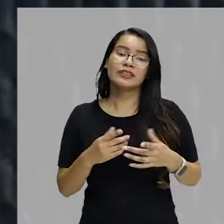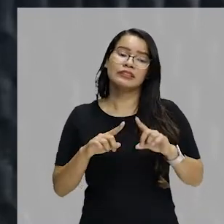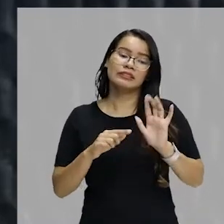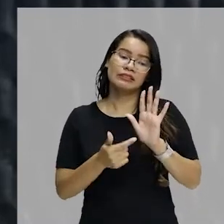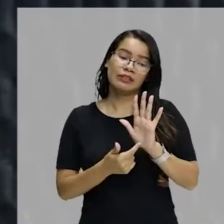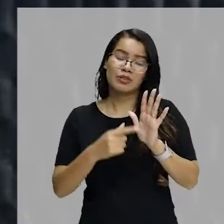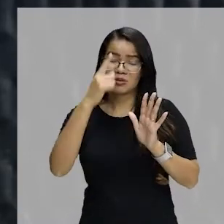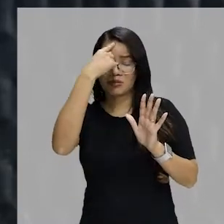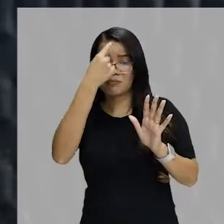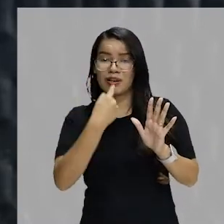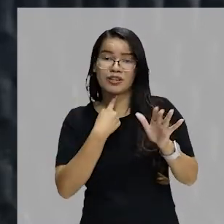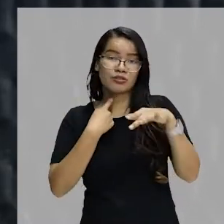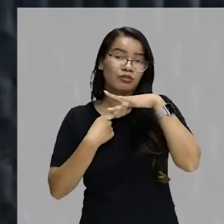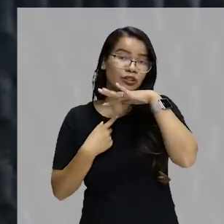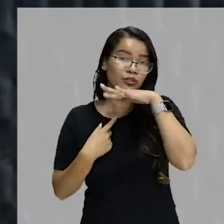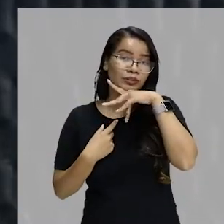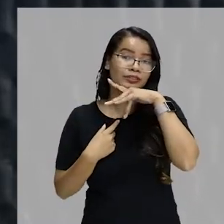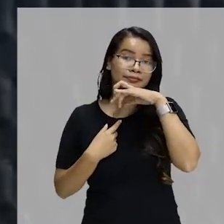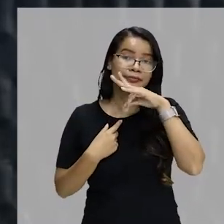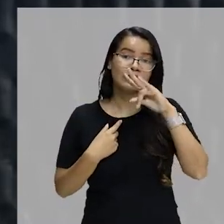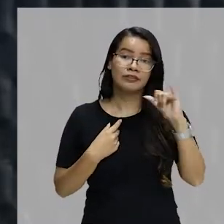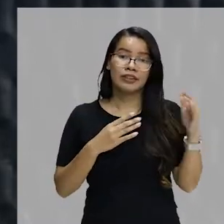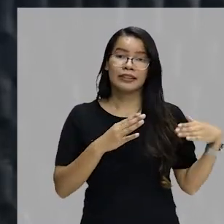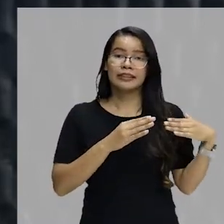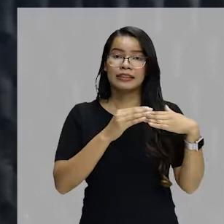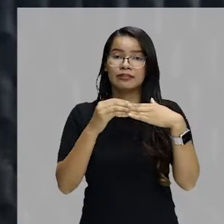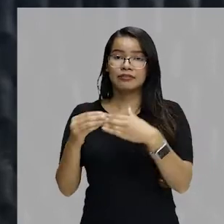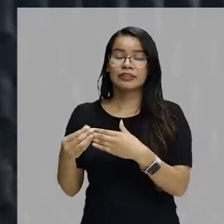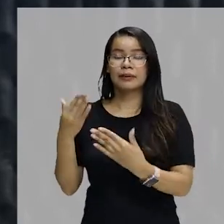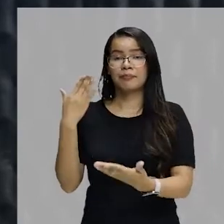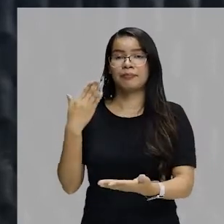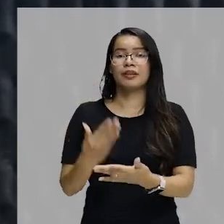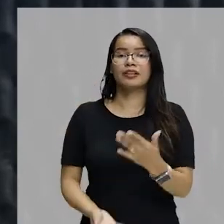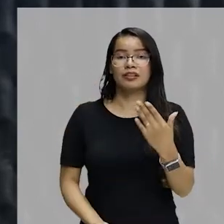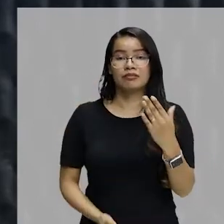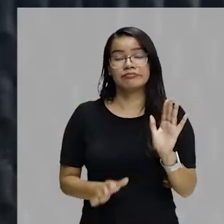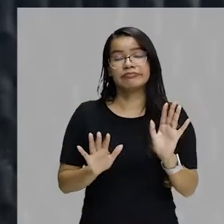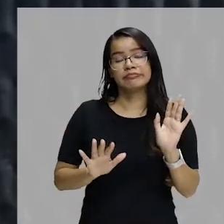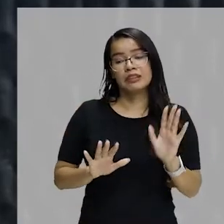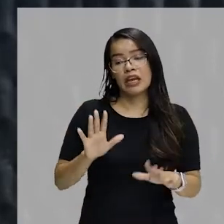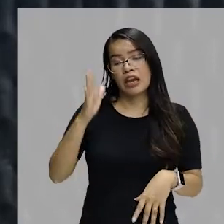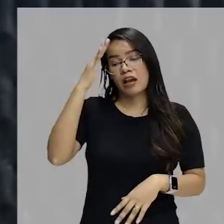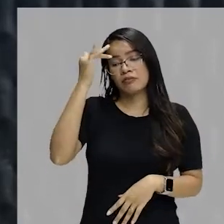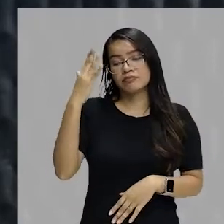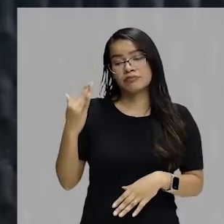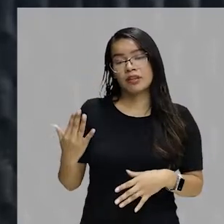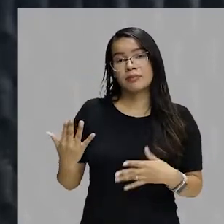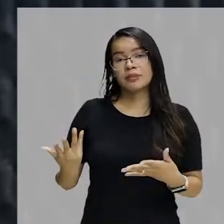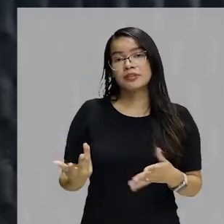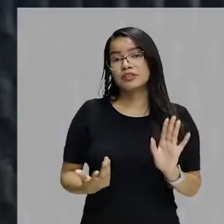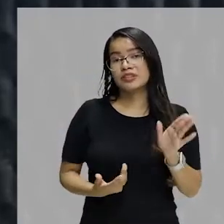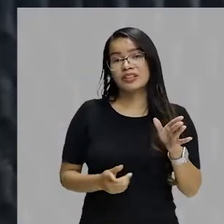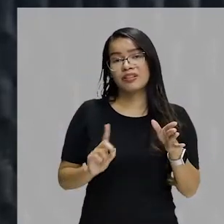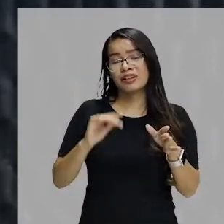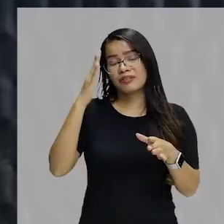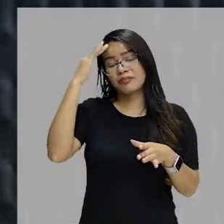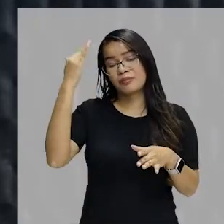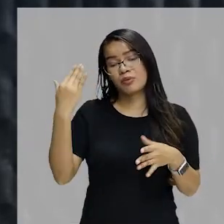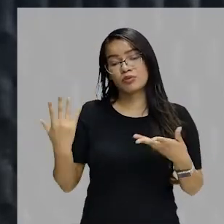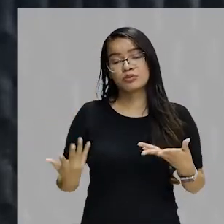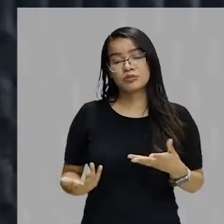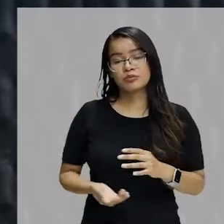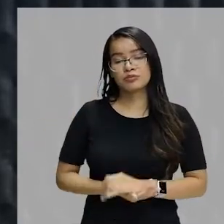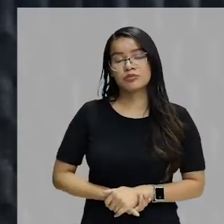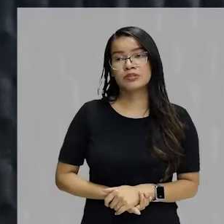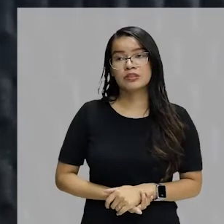imagem. Isso vai, evidentemente, levando a ele perder, de certa forma, a popularidade. Ele já não era popular.